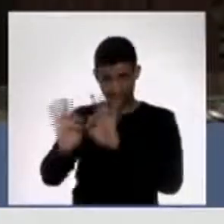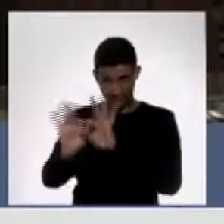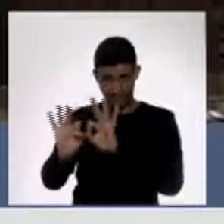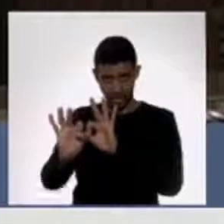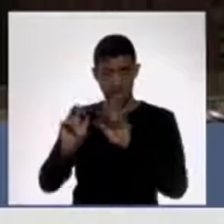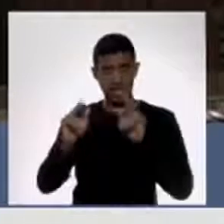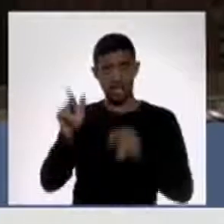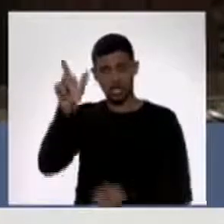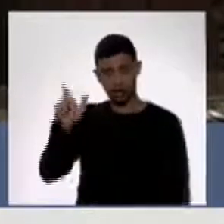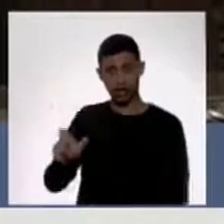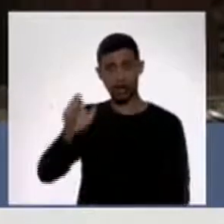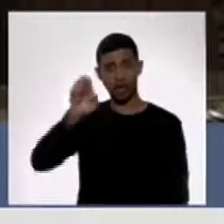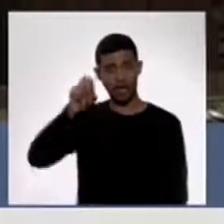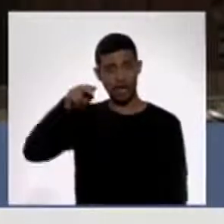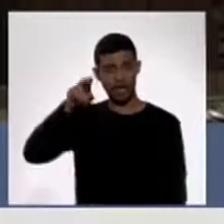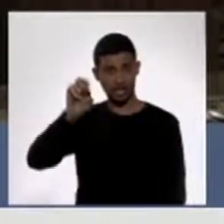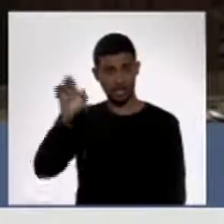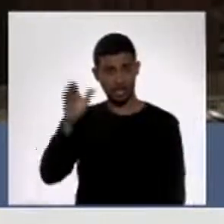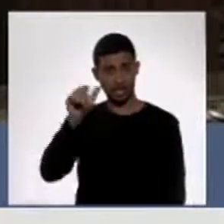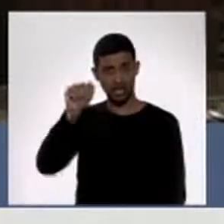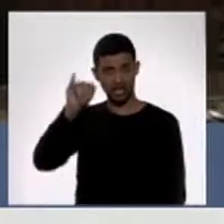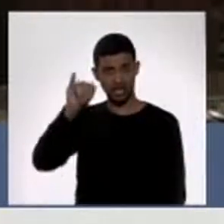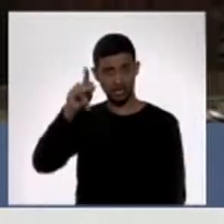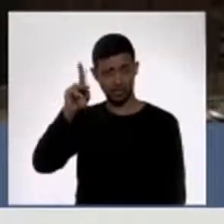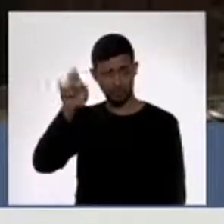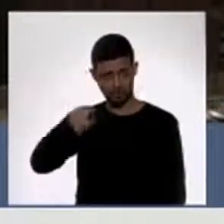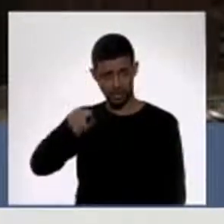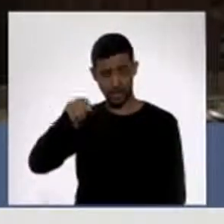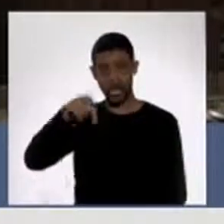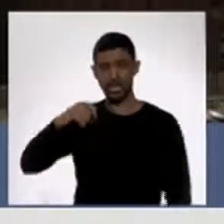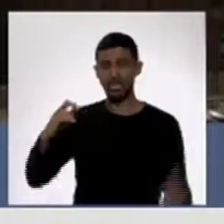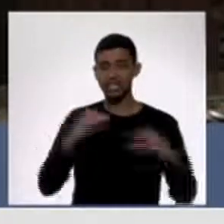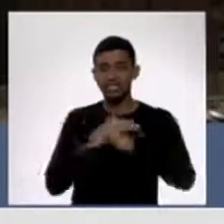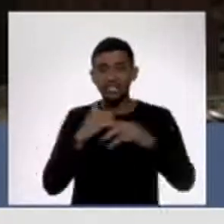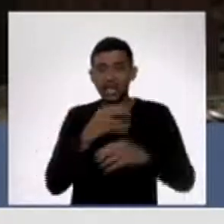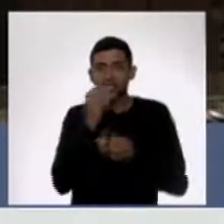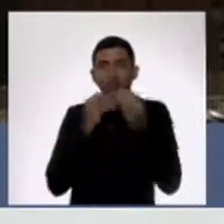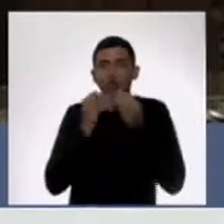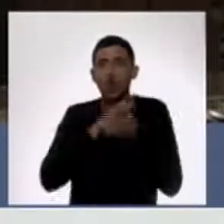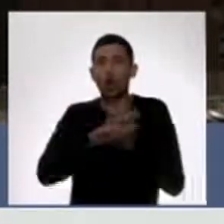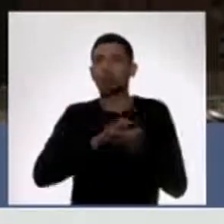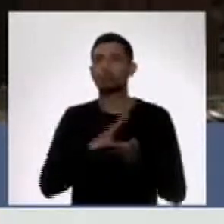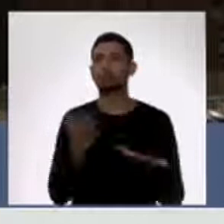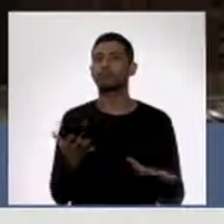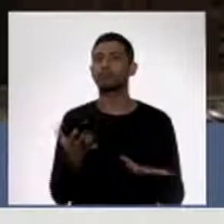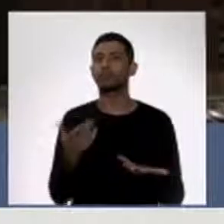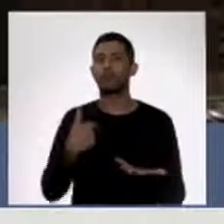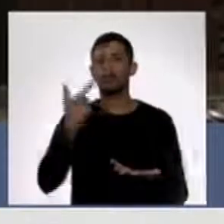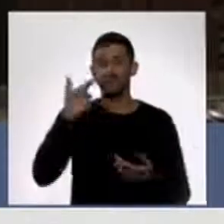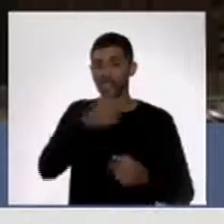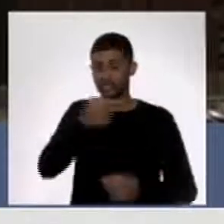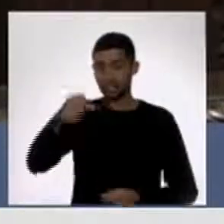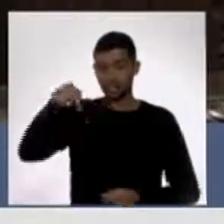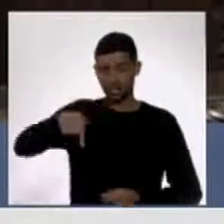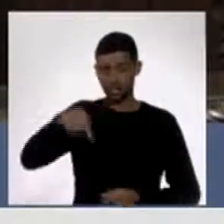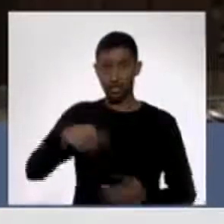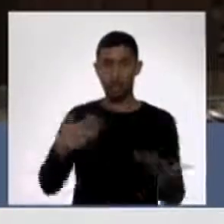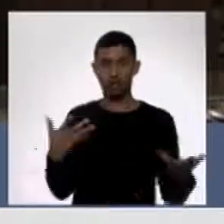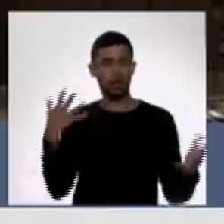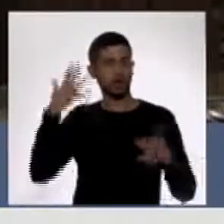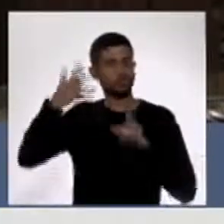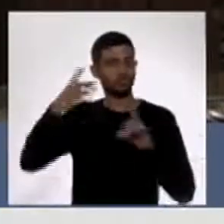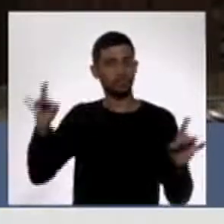o MST, a cidade não janta. E essa semana, para finalizar minha